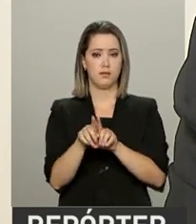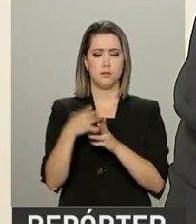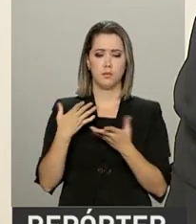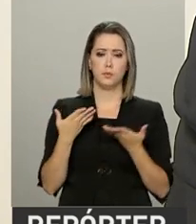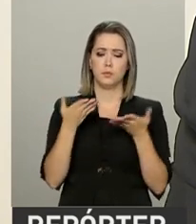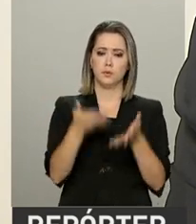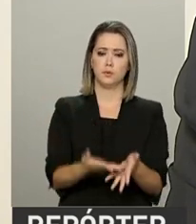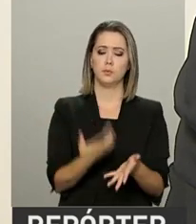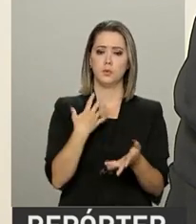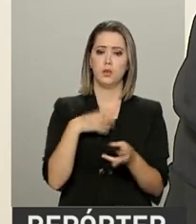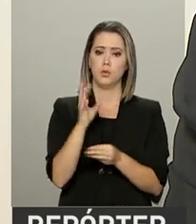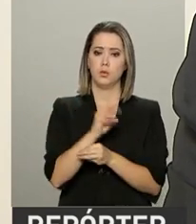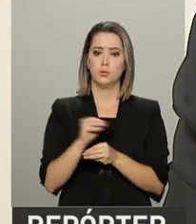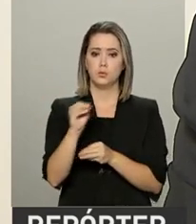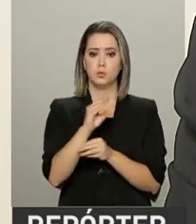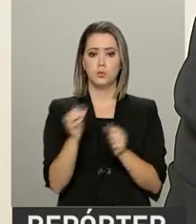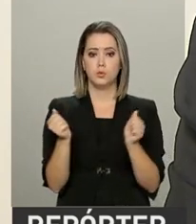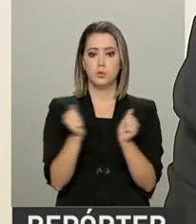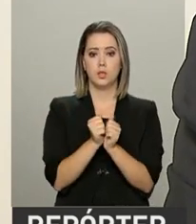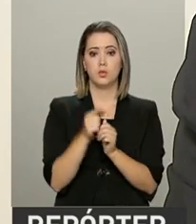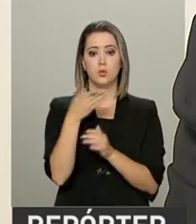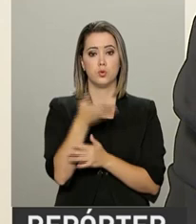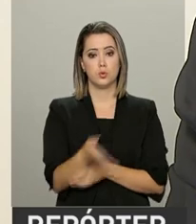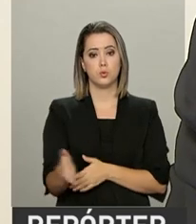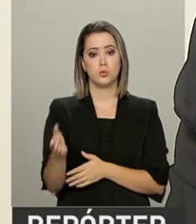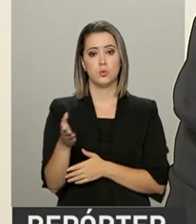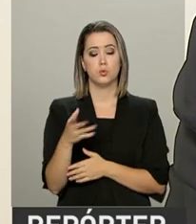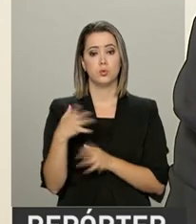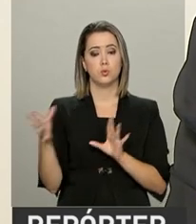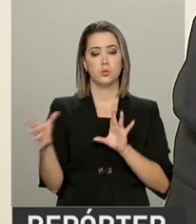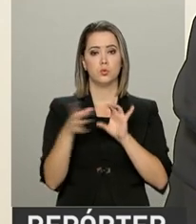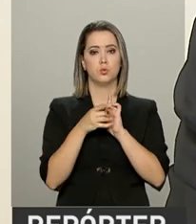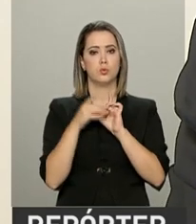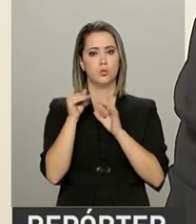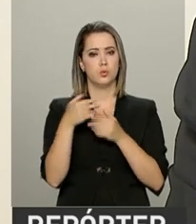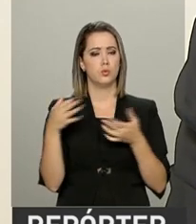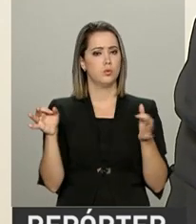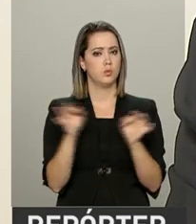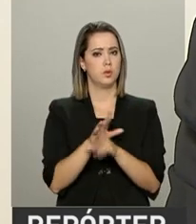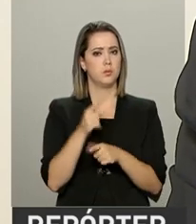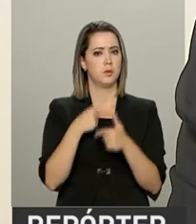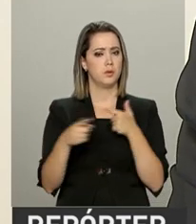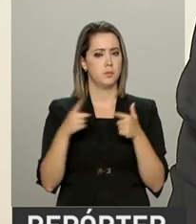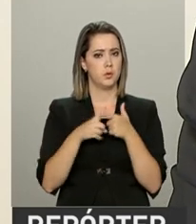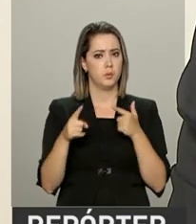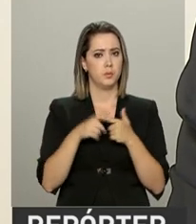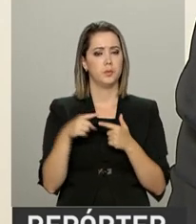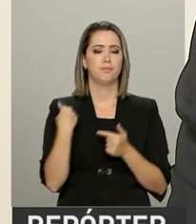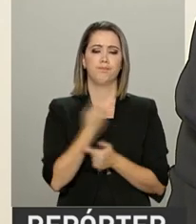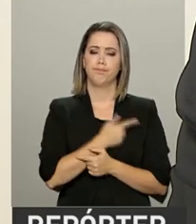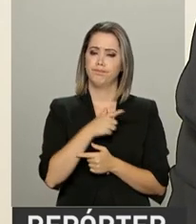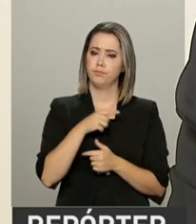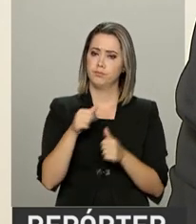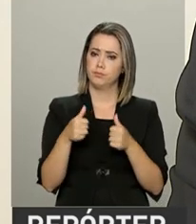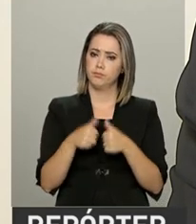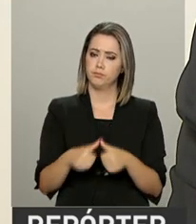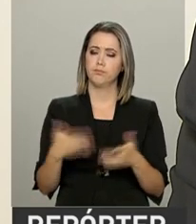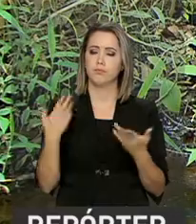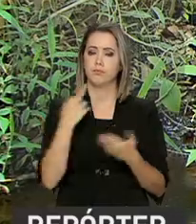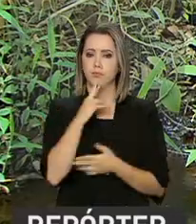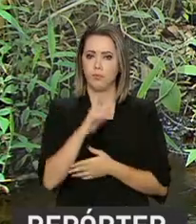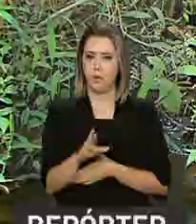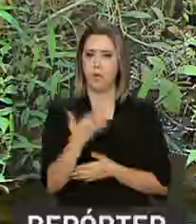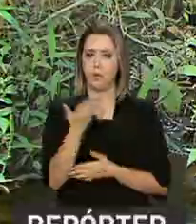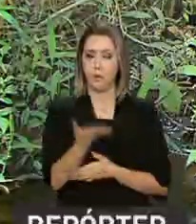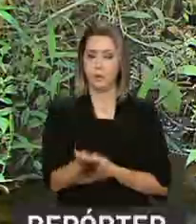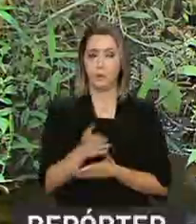forma a atuar conjuntamente sinergicamente na resolução desse problema que a gente tá propondo resolver